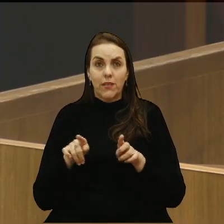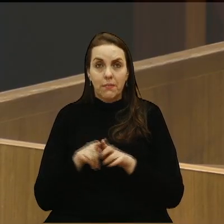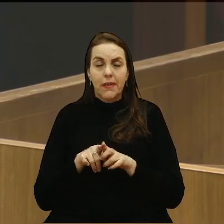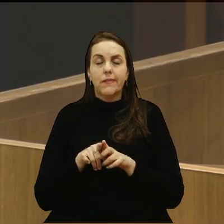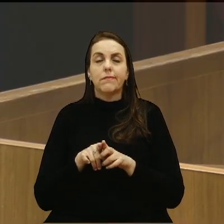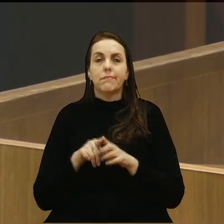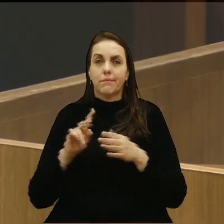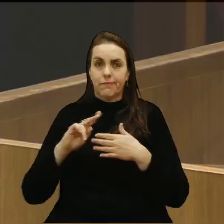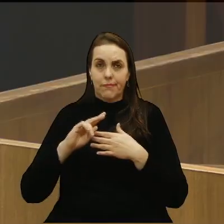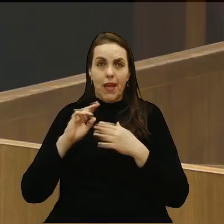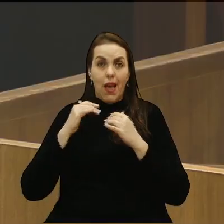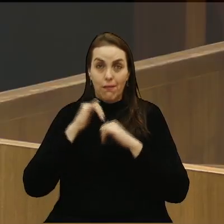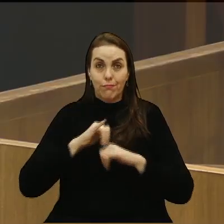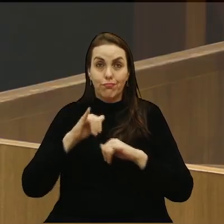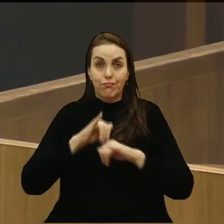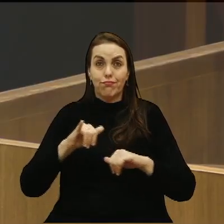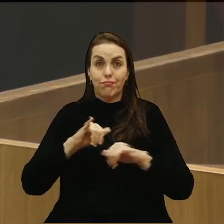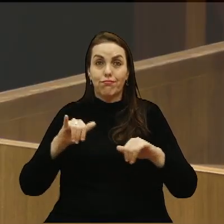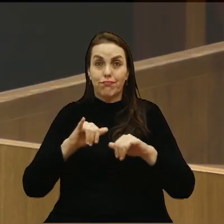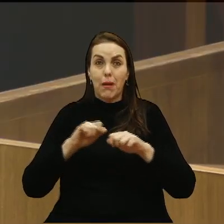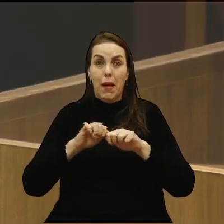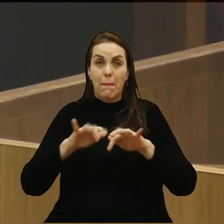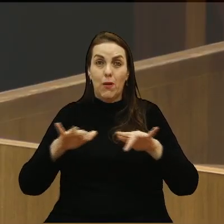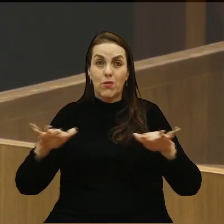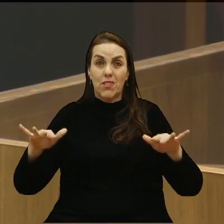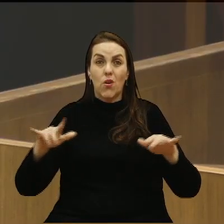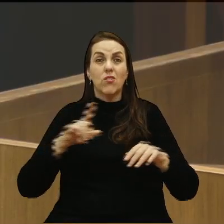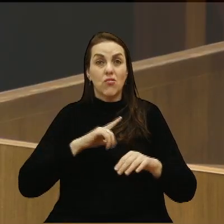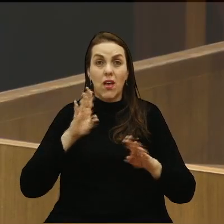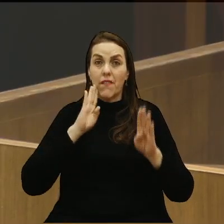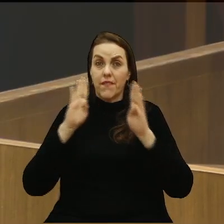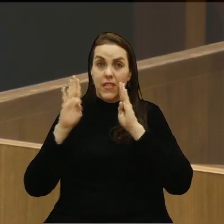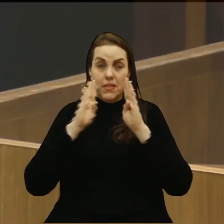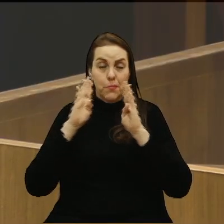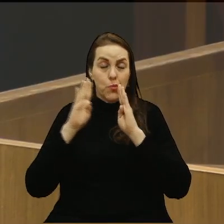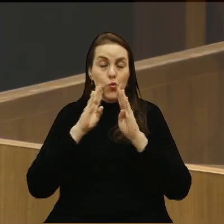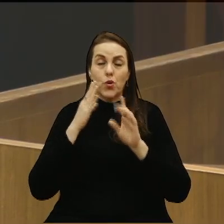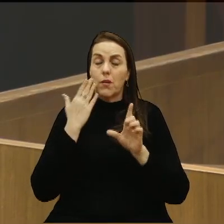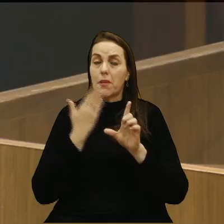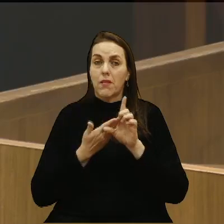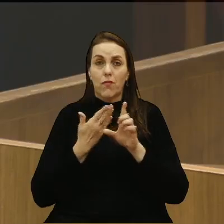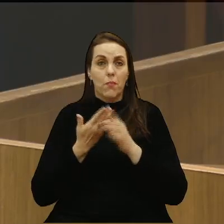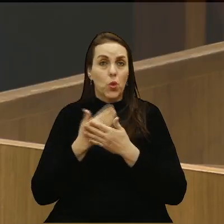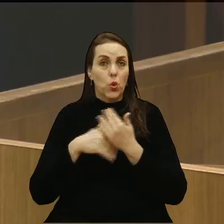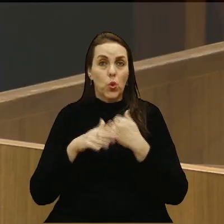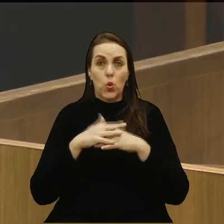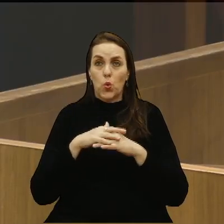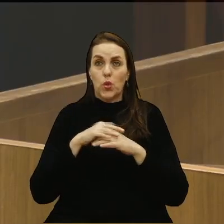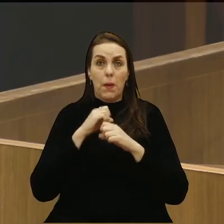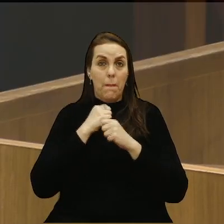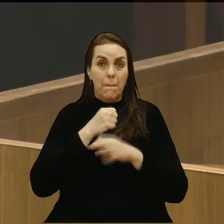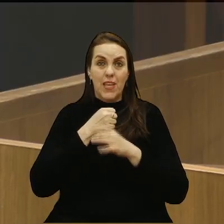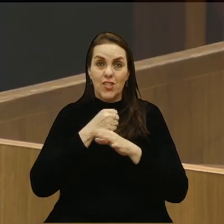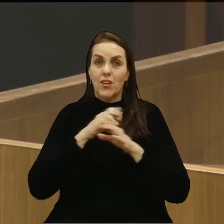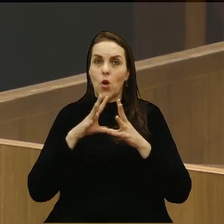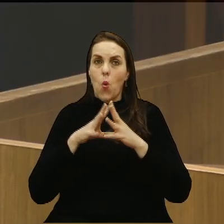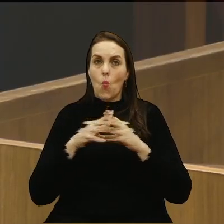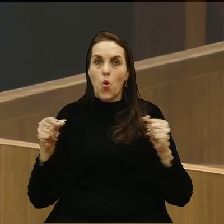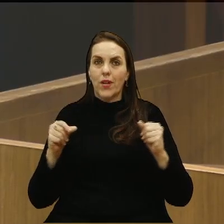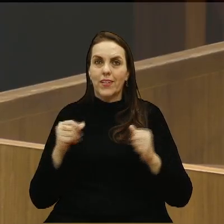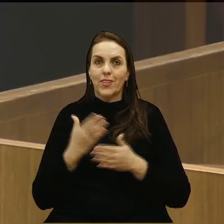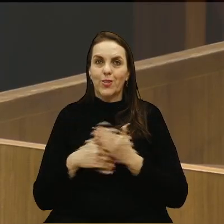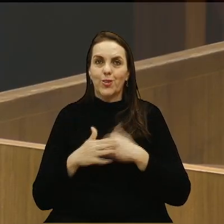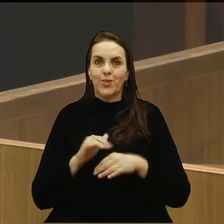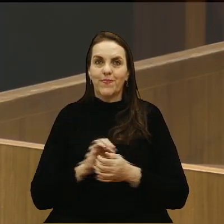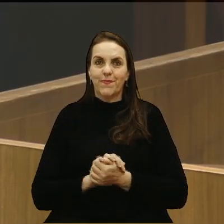repercussão, inclusive já pedimos para olhar nos Facebooks das plataformas, das mídias, já sumiu tudo. Né? Já